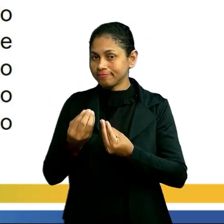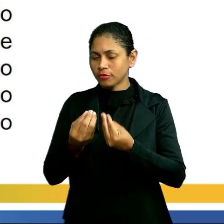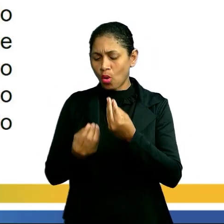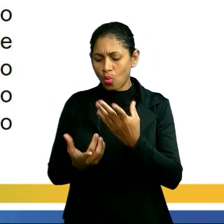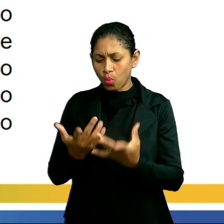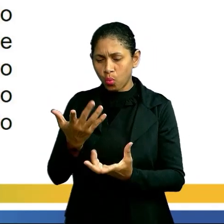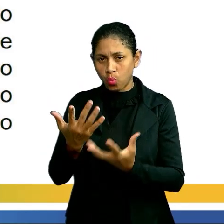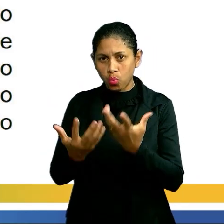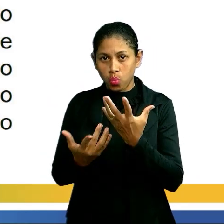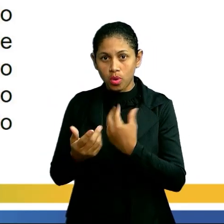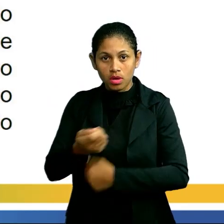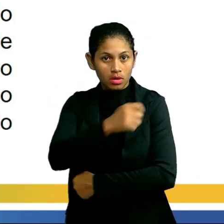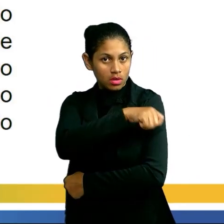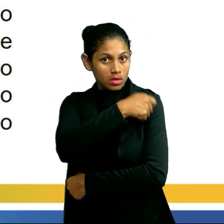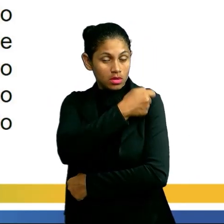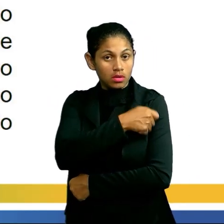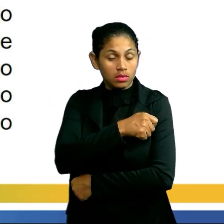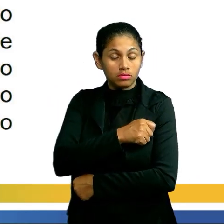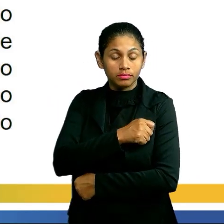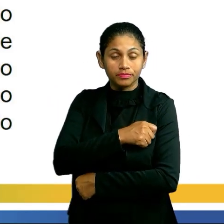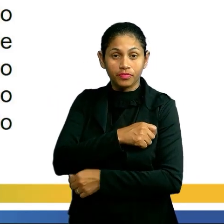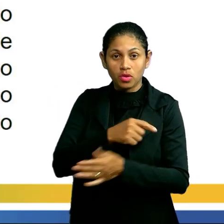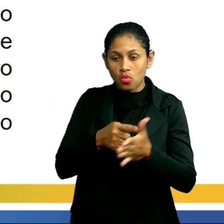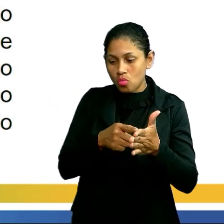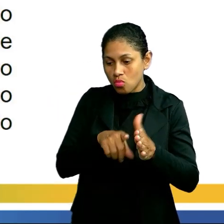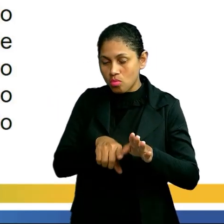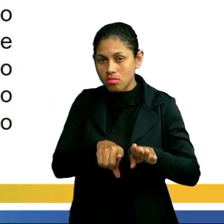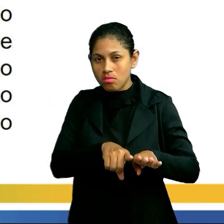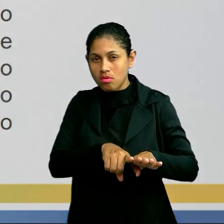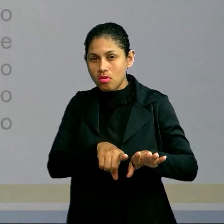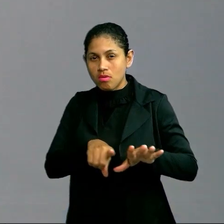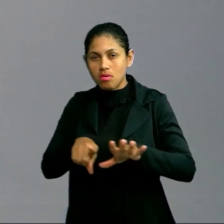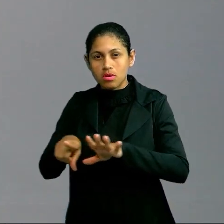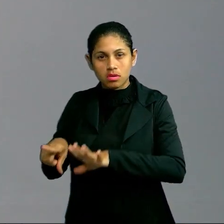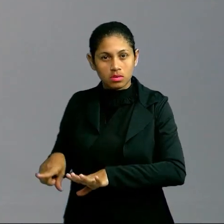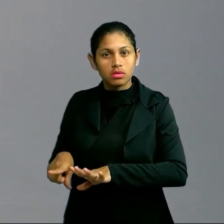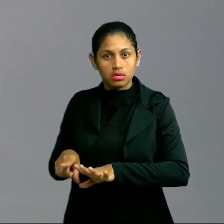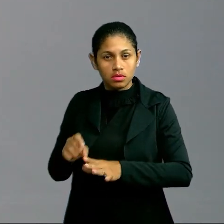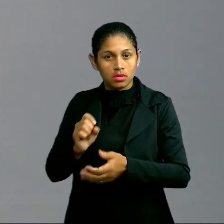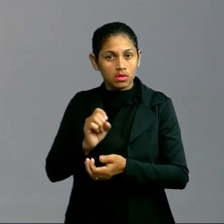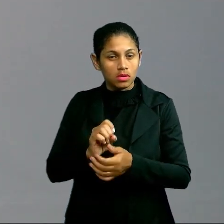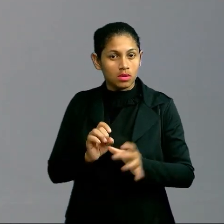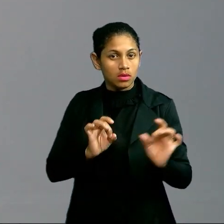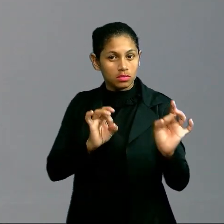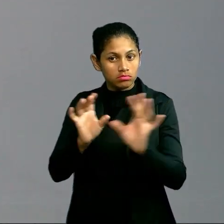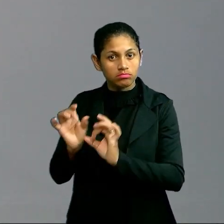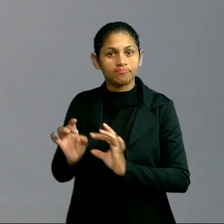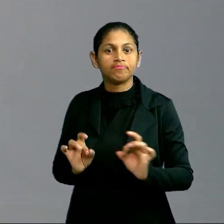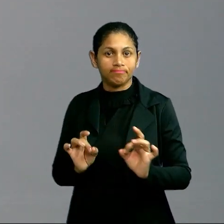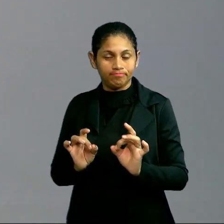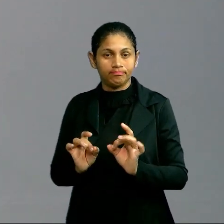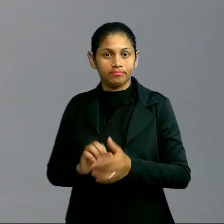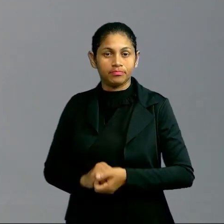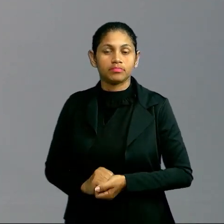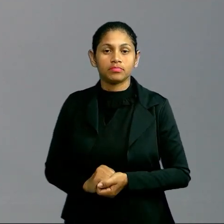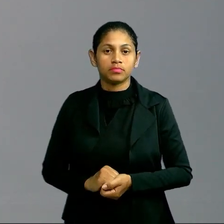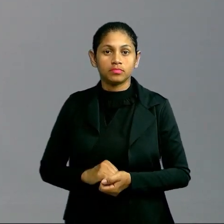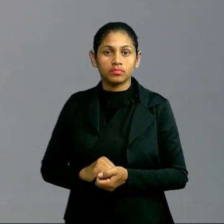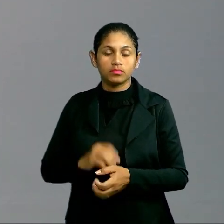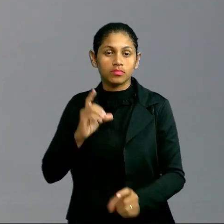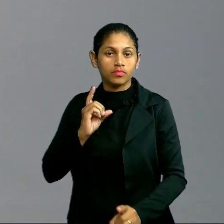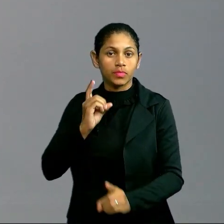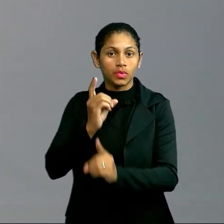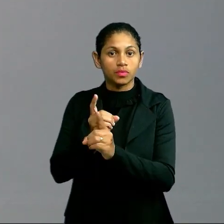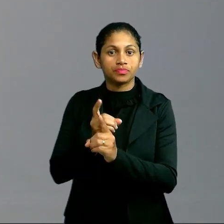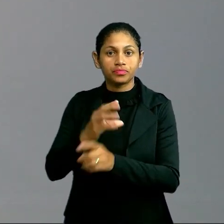álcool após uma semana de vendas estaria entre. Percebe que nessa questão queremos encontrar aqui o